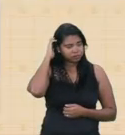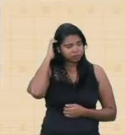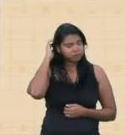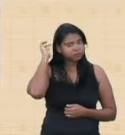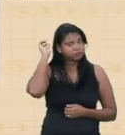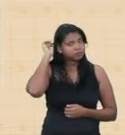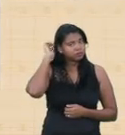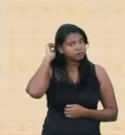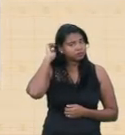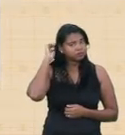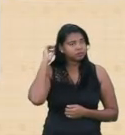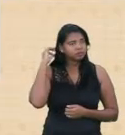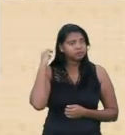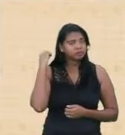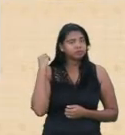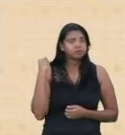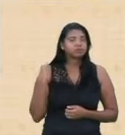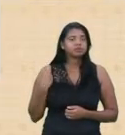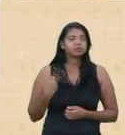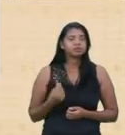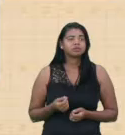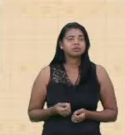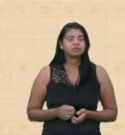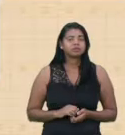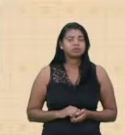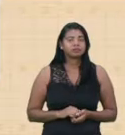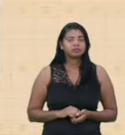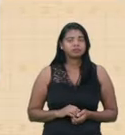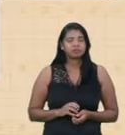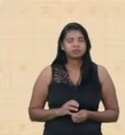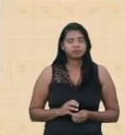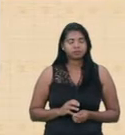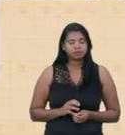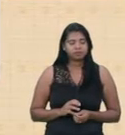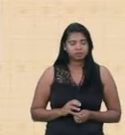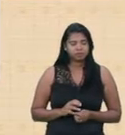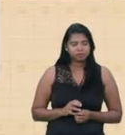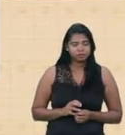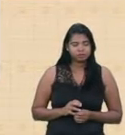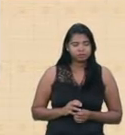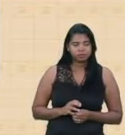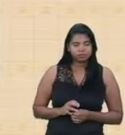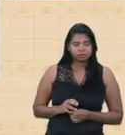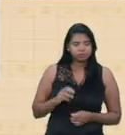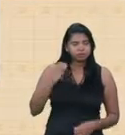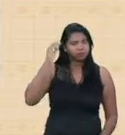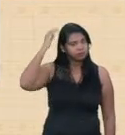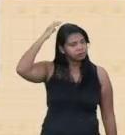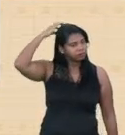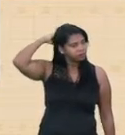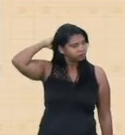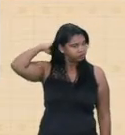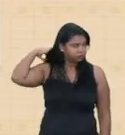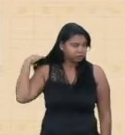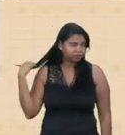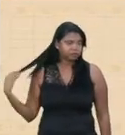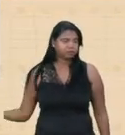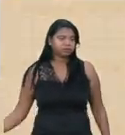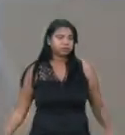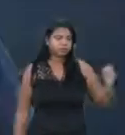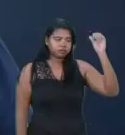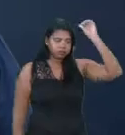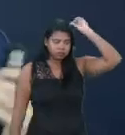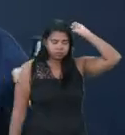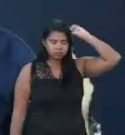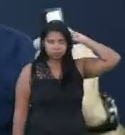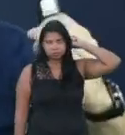de maneira que esse campo magnético, ele não será percebido, visto que os elétrons eles vão estar circulando apenas na